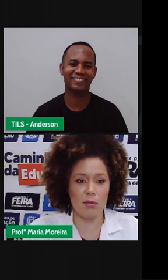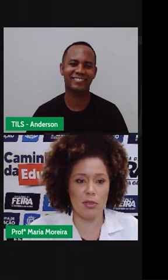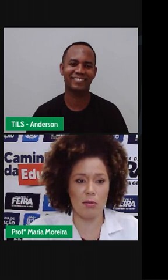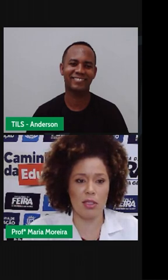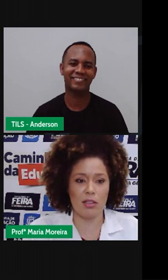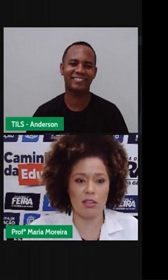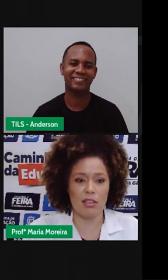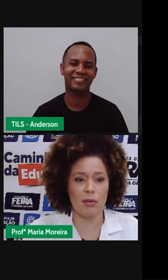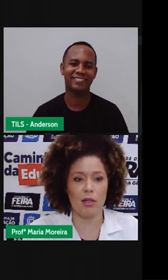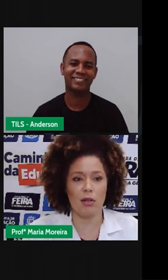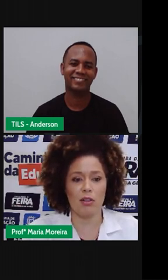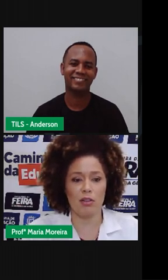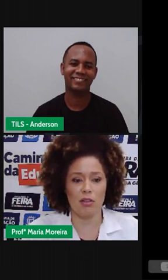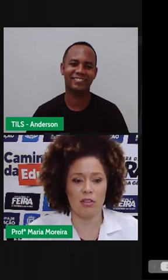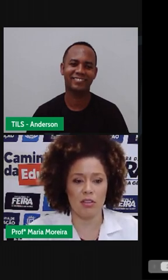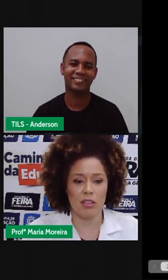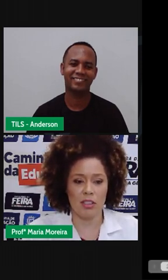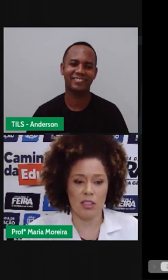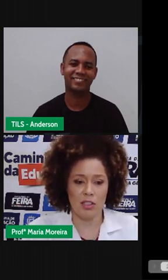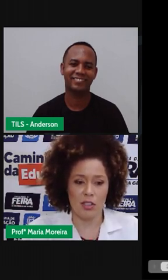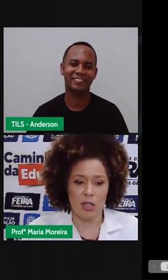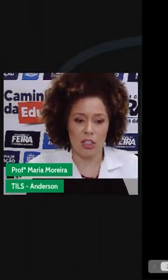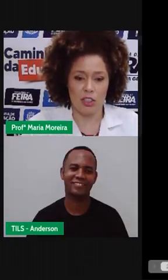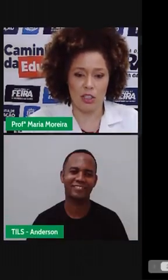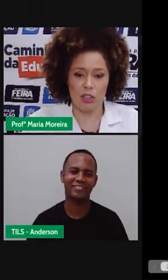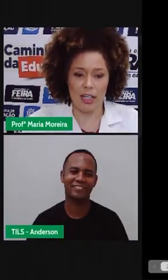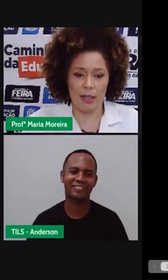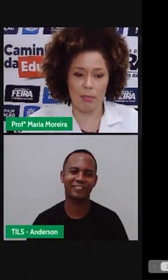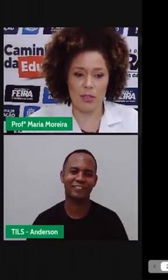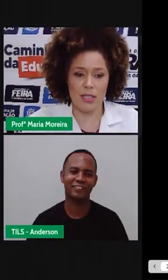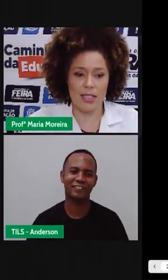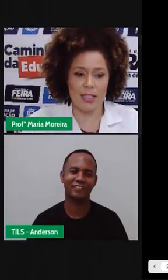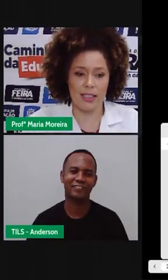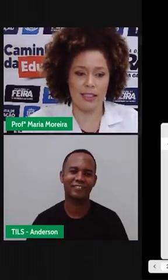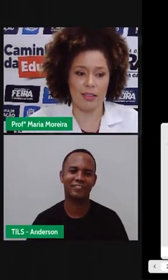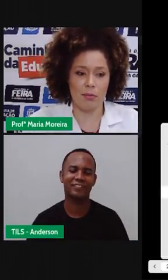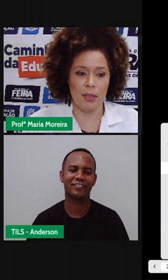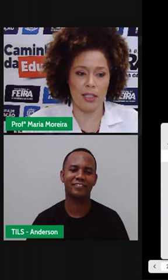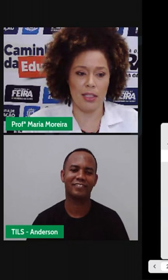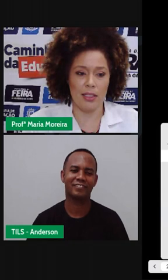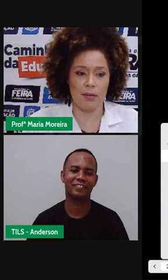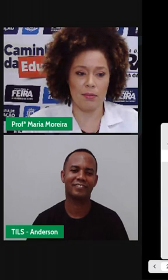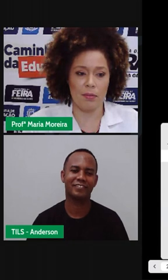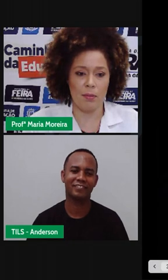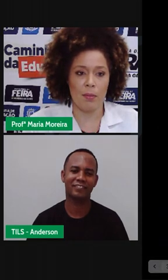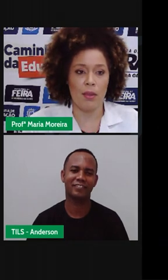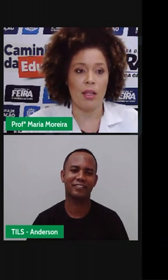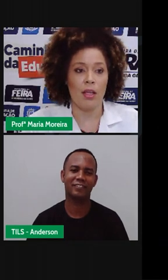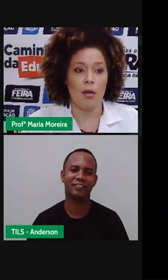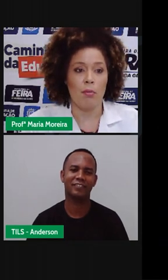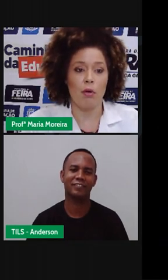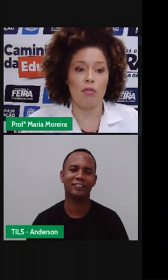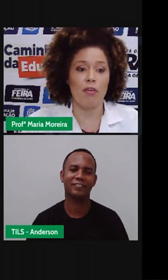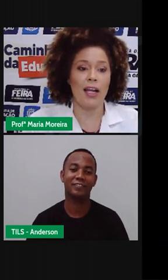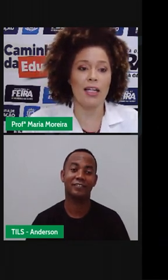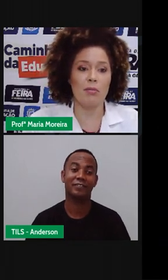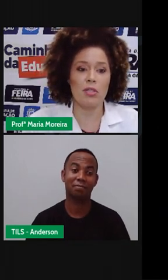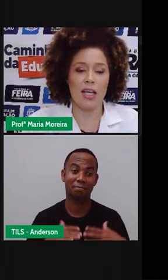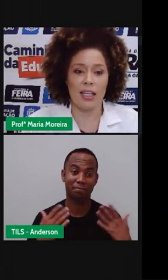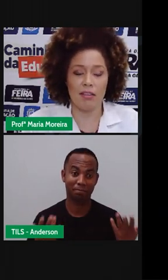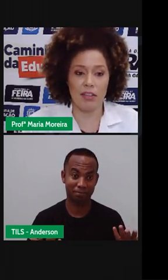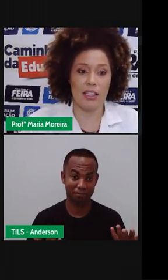Anderson ficou em cima de mim agora, não melhor trocar a posição. Peraí. Bom,